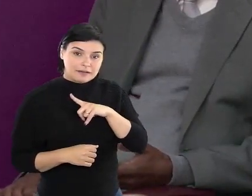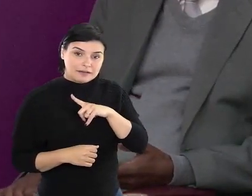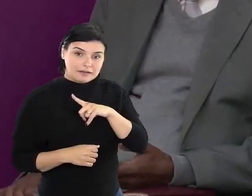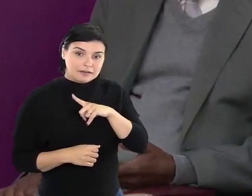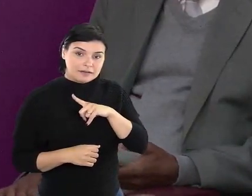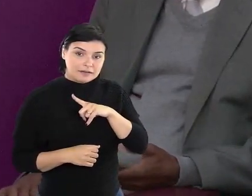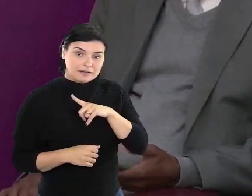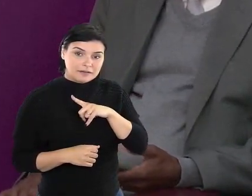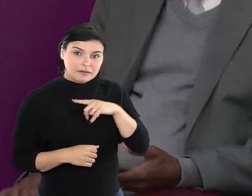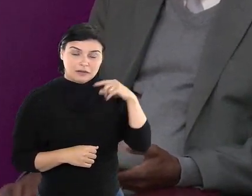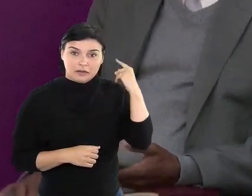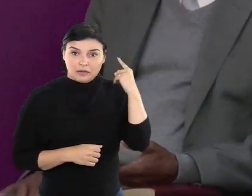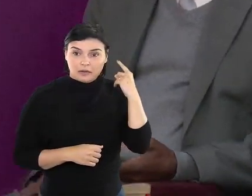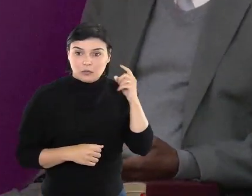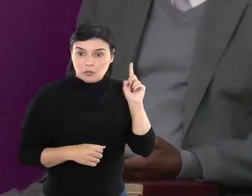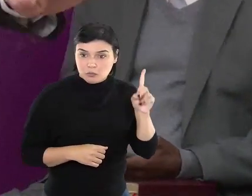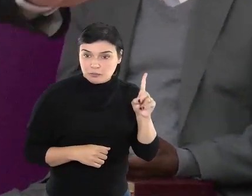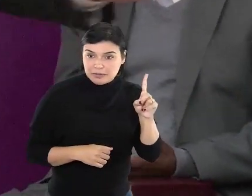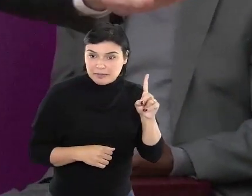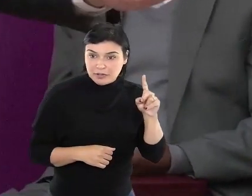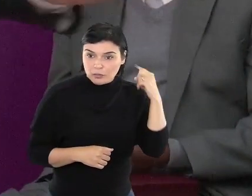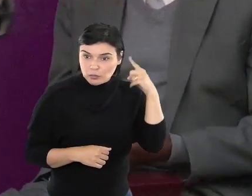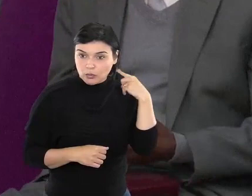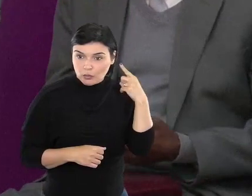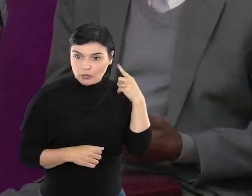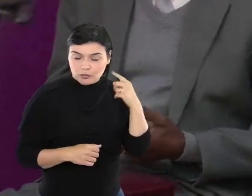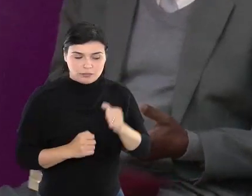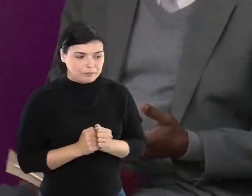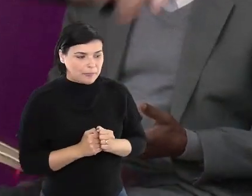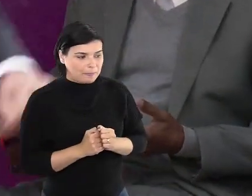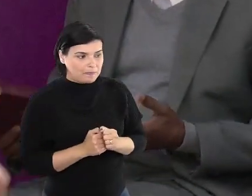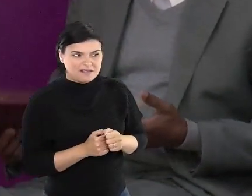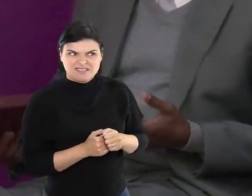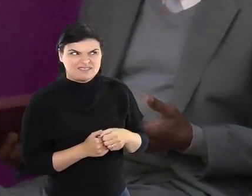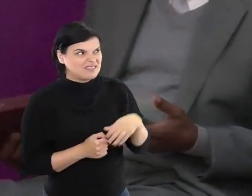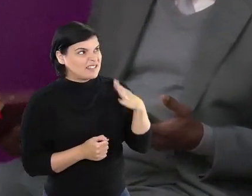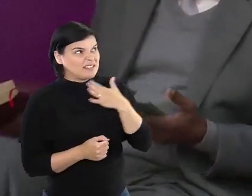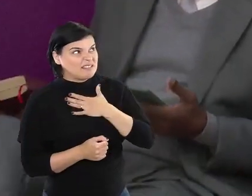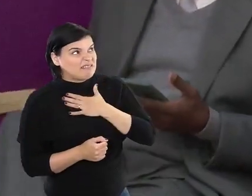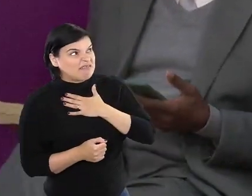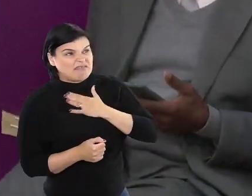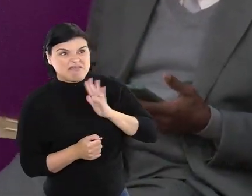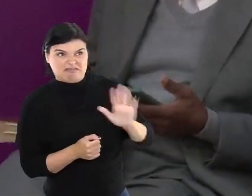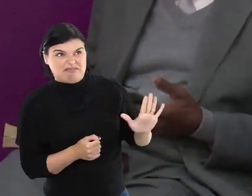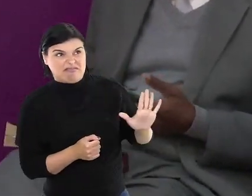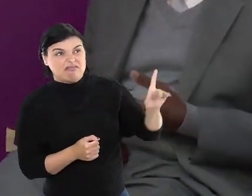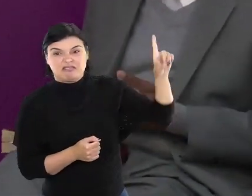não existe então primeira loucura na Bíblia é você ser ateu